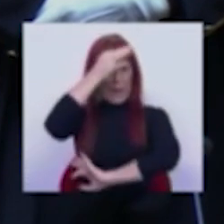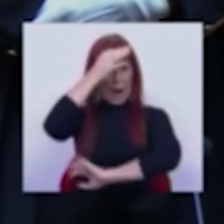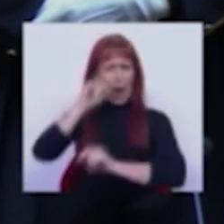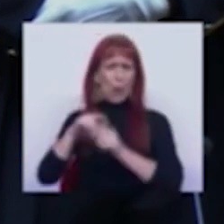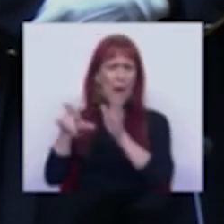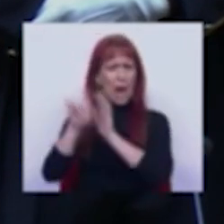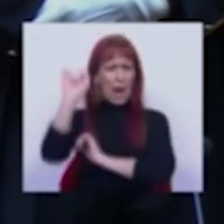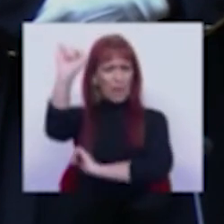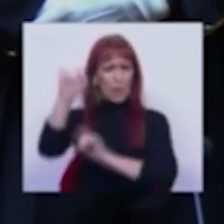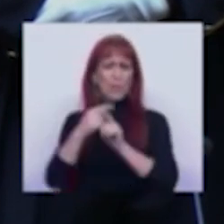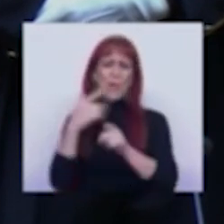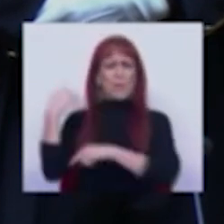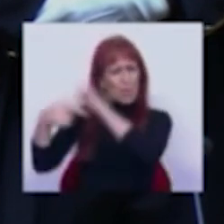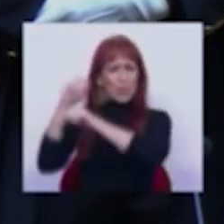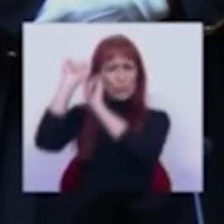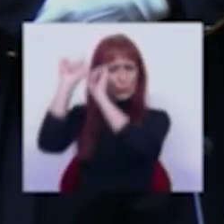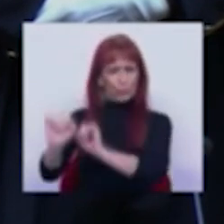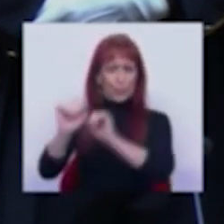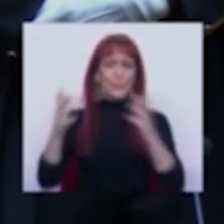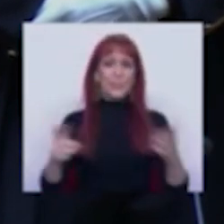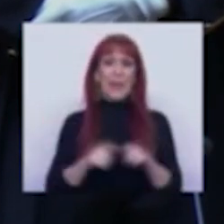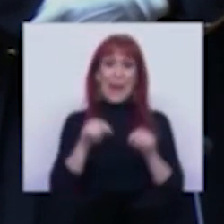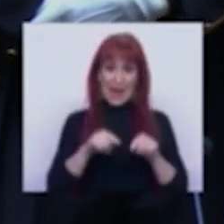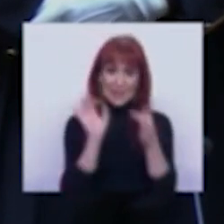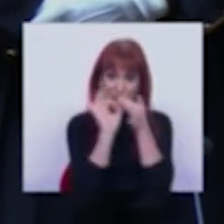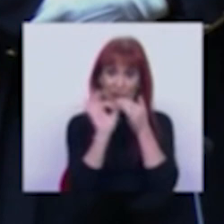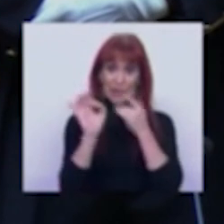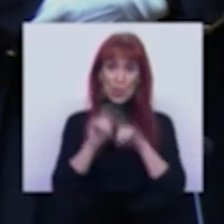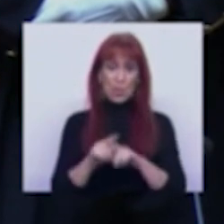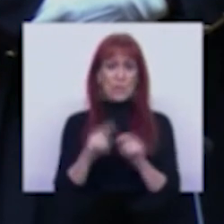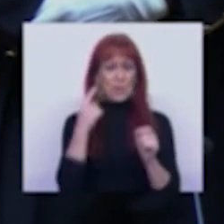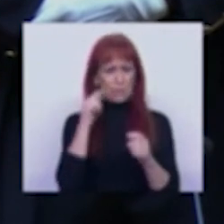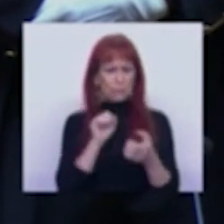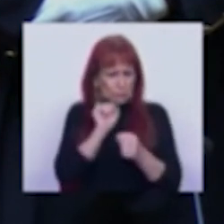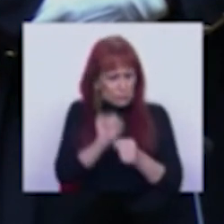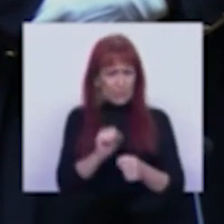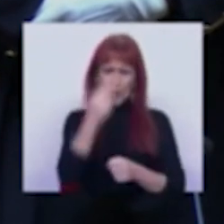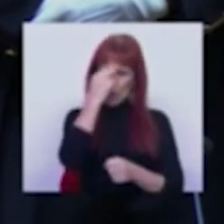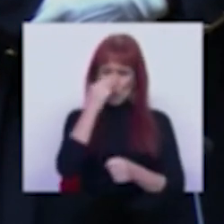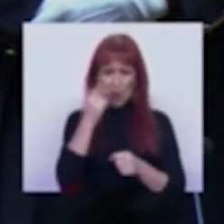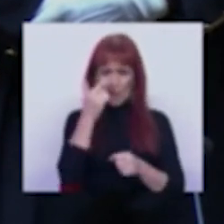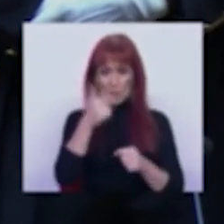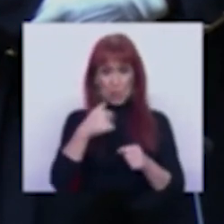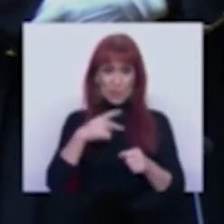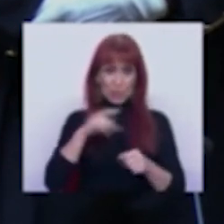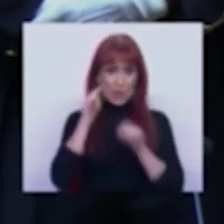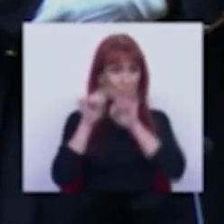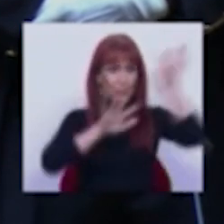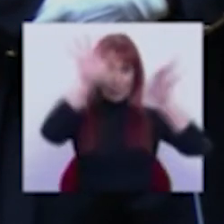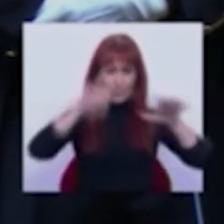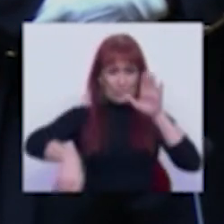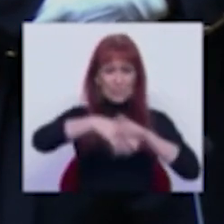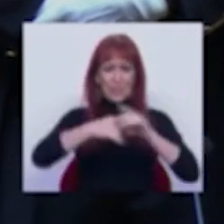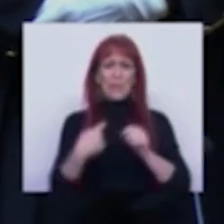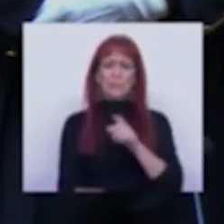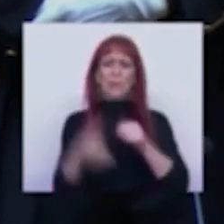suas leis, usos e costumes. Essas características estão enraizadas na história da imigração, mas a instauração